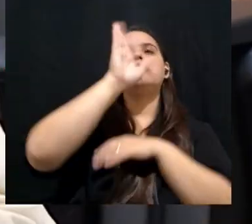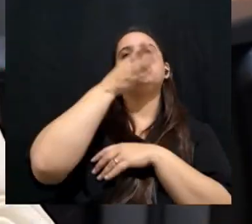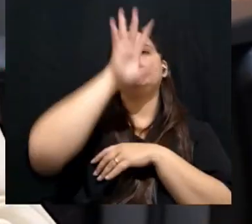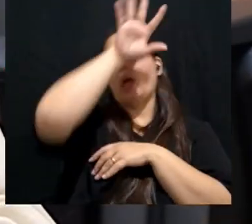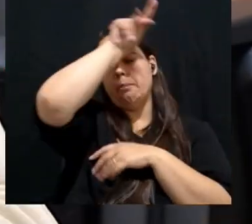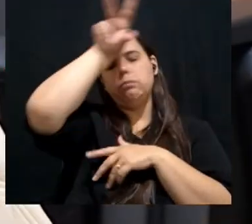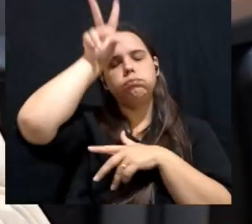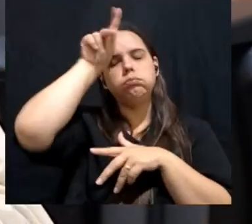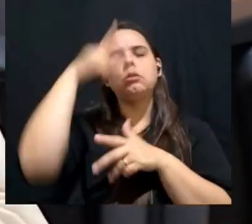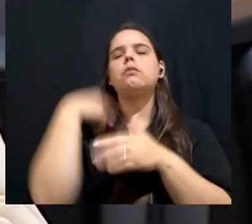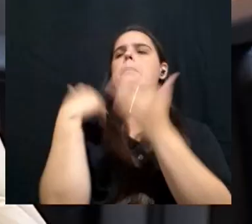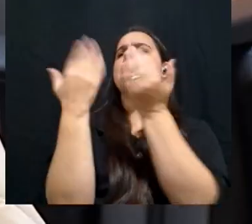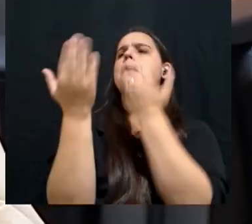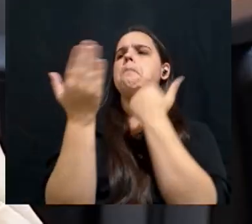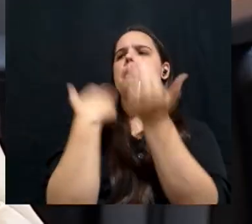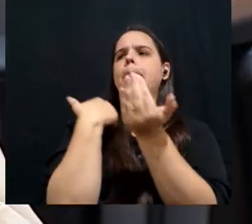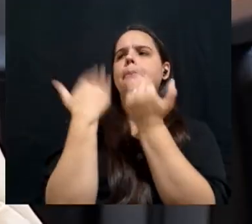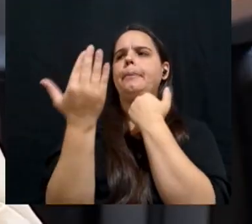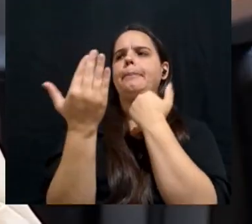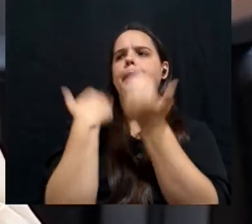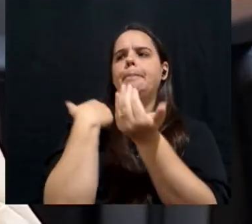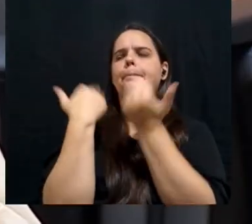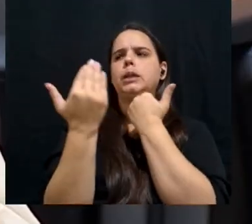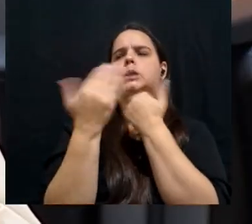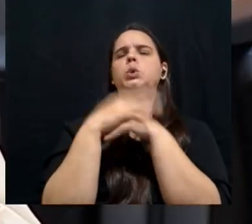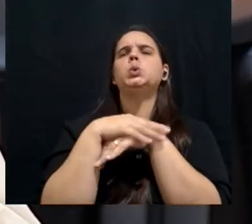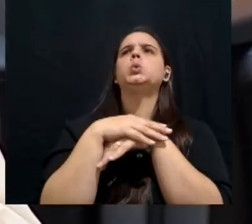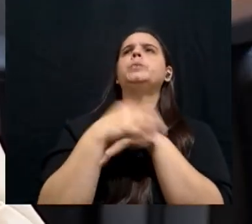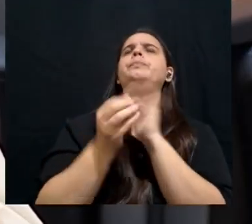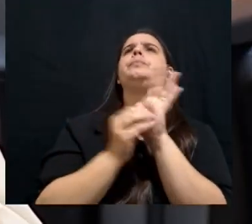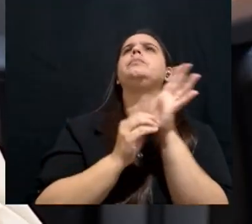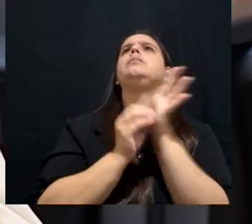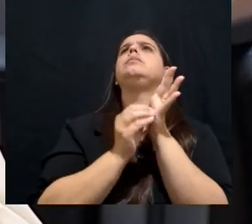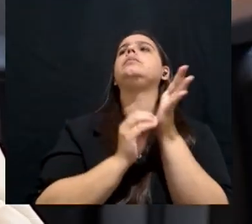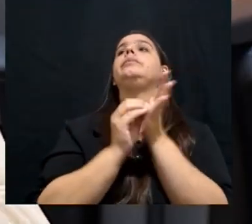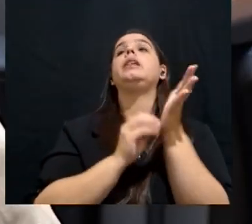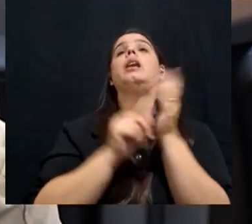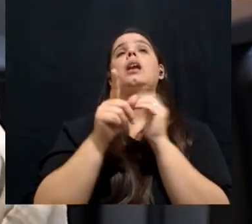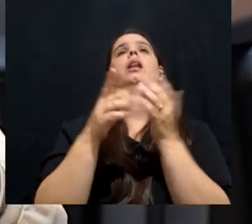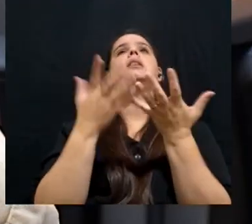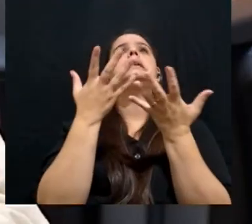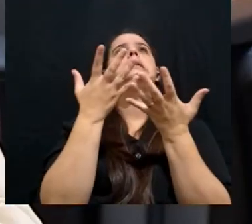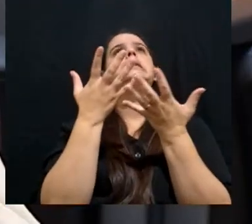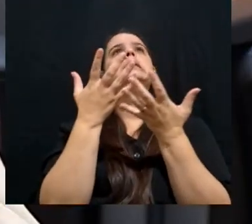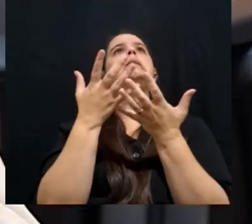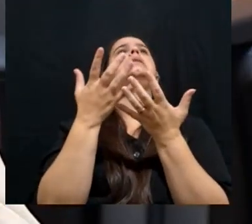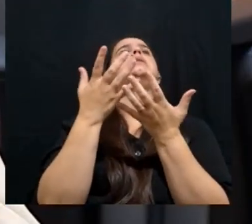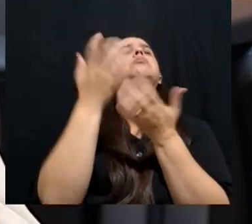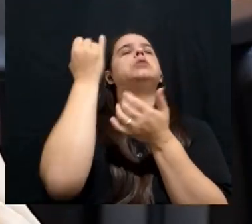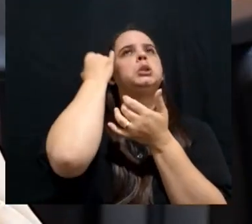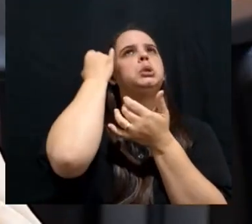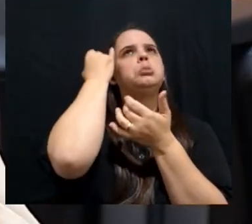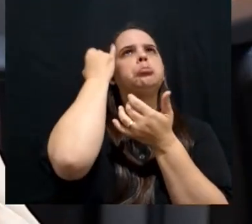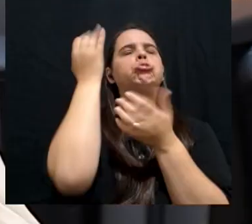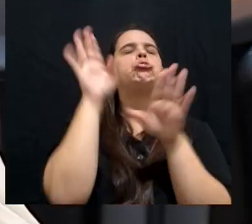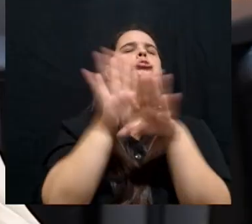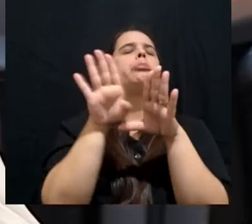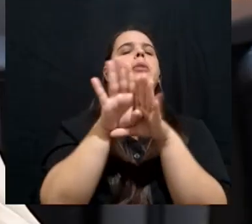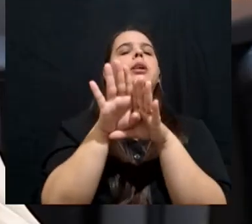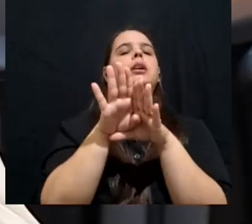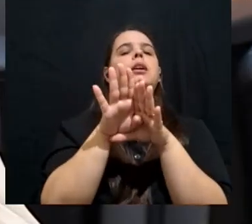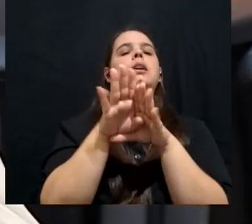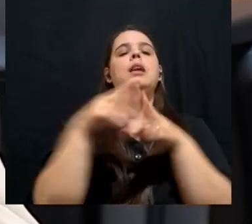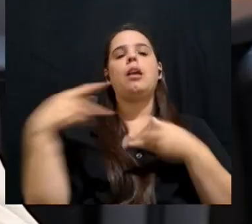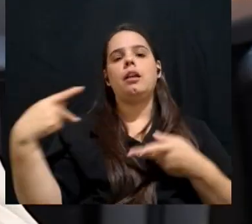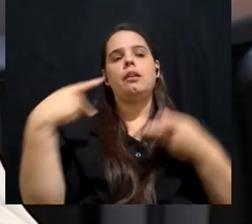né? Pessoalmente. Ele também sugeriu, verbalmente para mim, visitar e